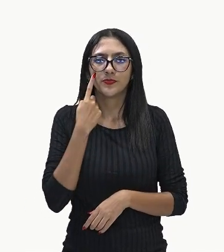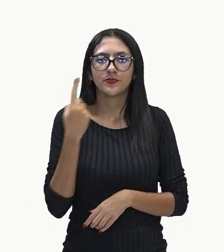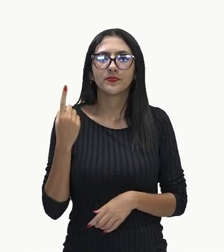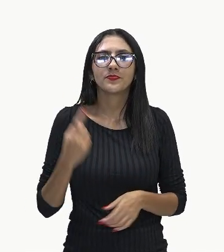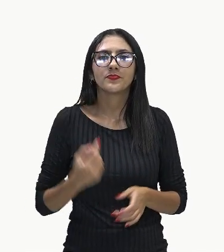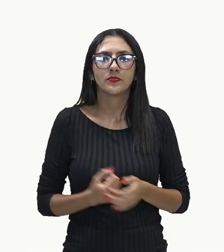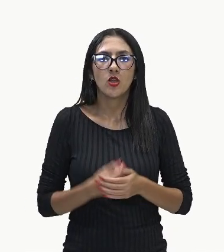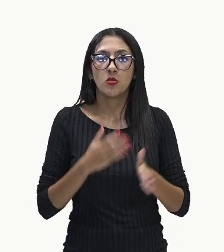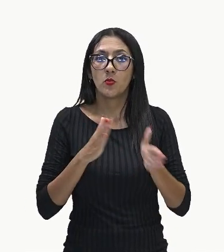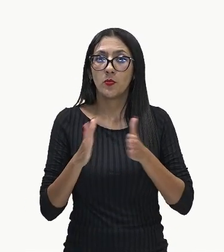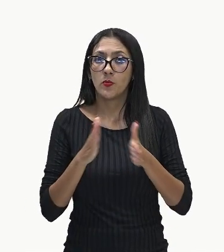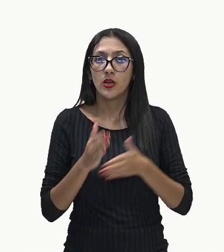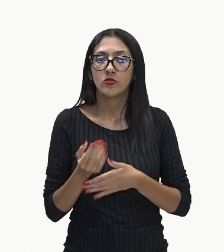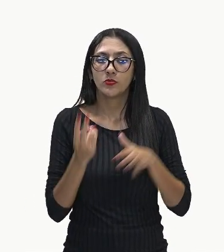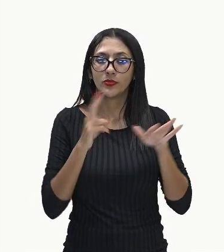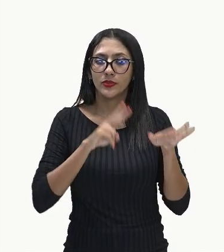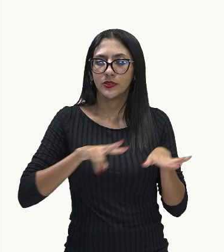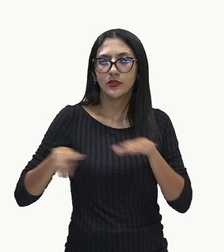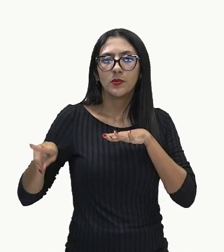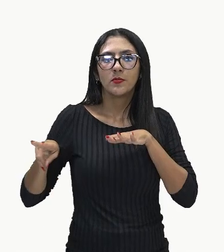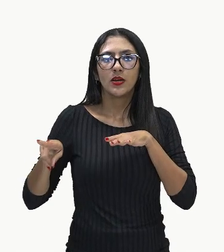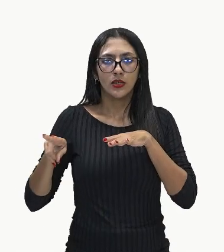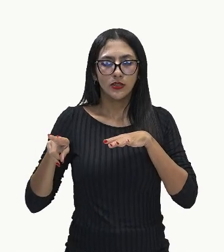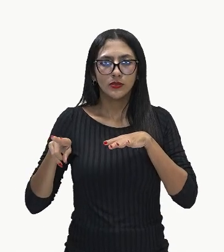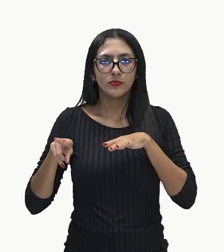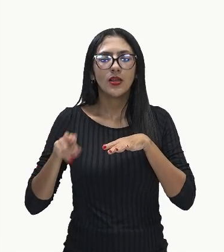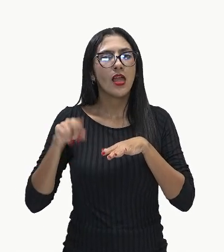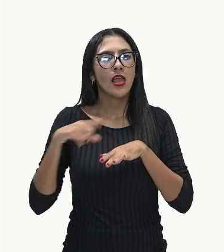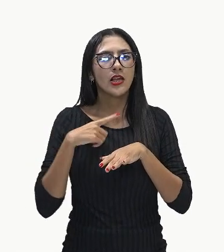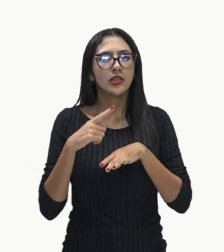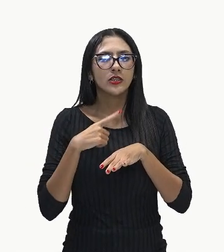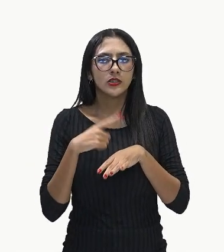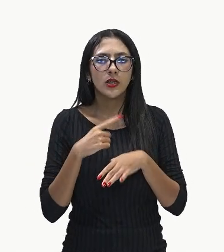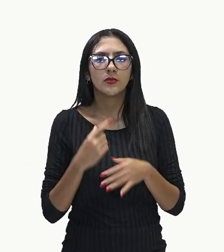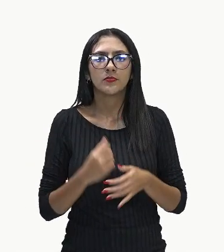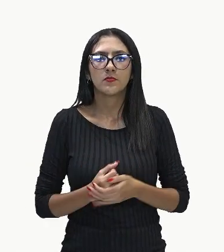Durante uma semana, vai ser retirado